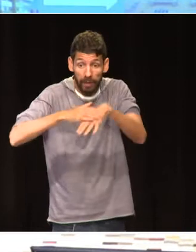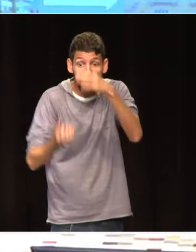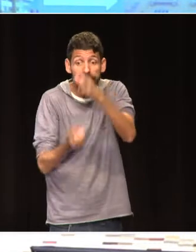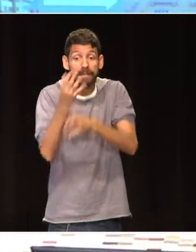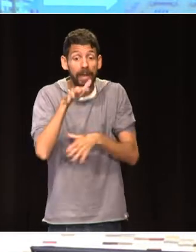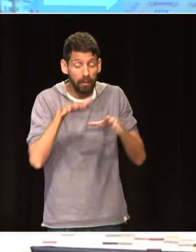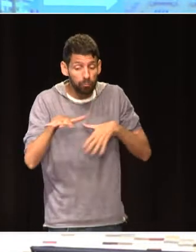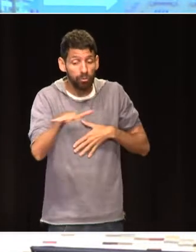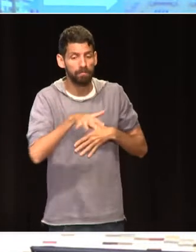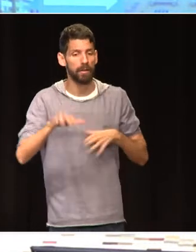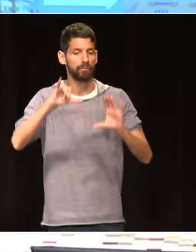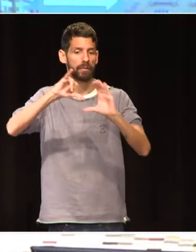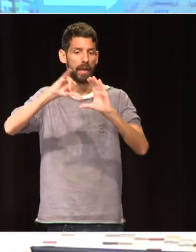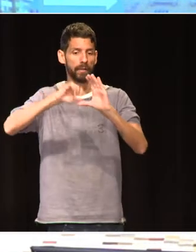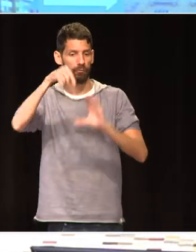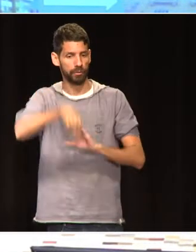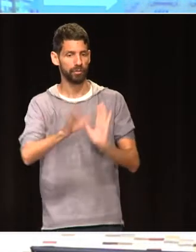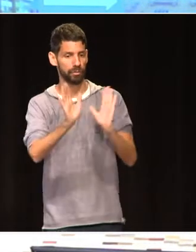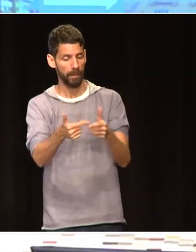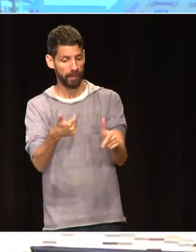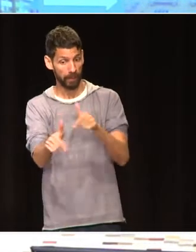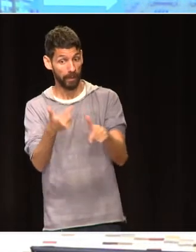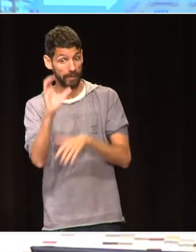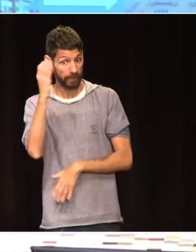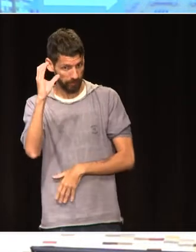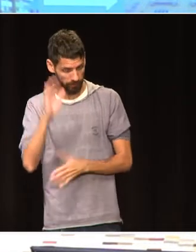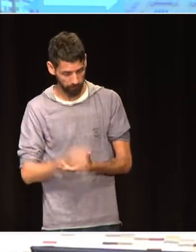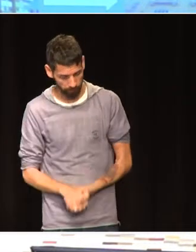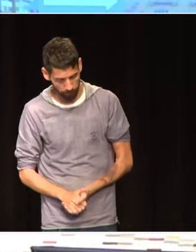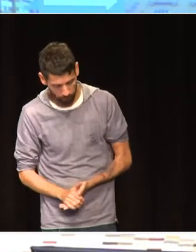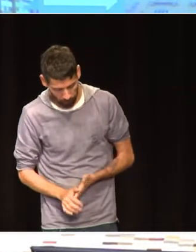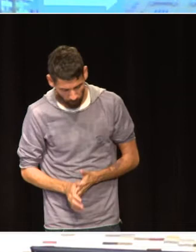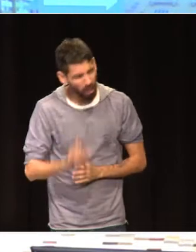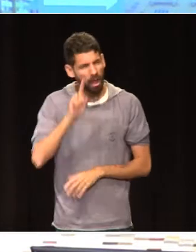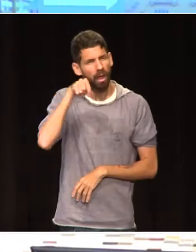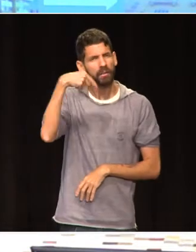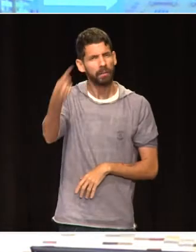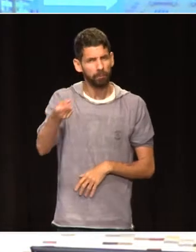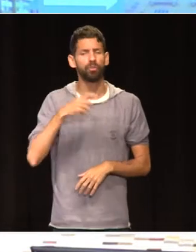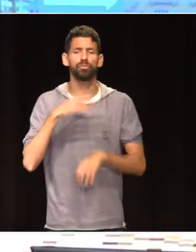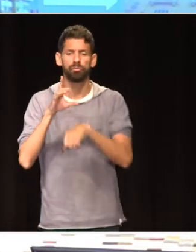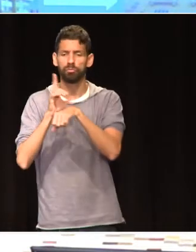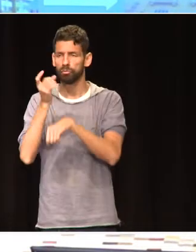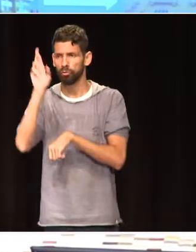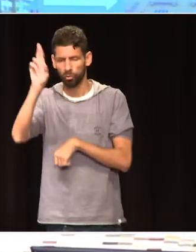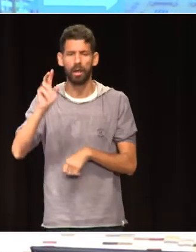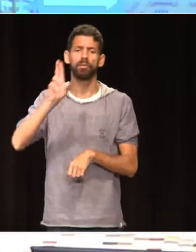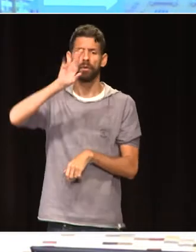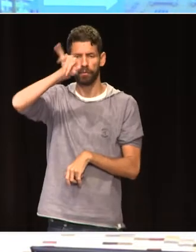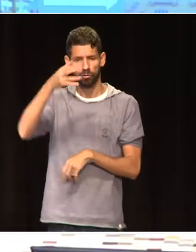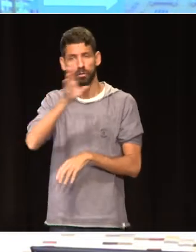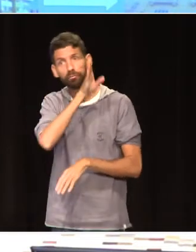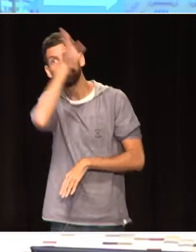esse espaço aqui no INES para trabalhar a ciência. Depois disso, eu fiz pós-doutorado na UFRJ e fui